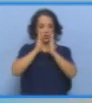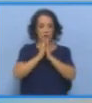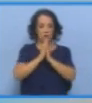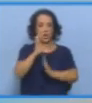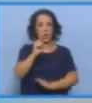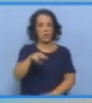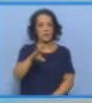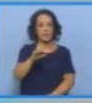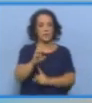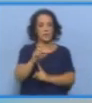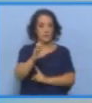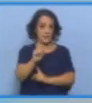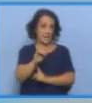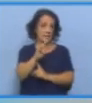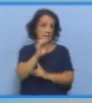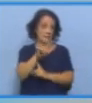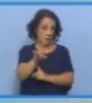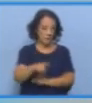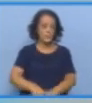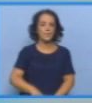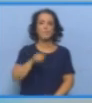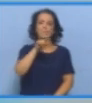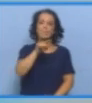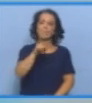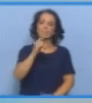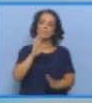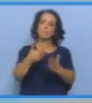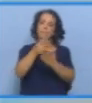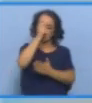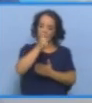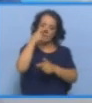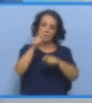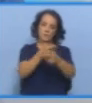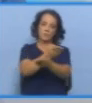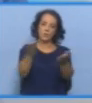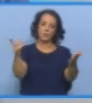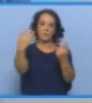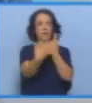a dignidade que dá às pessoas, inspiram-se em Dom Manuel Martins?